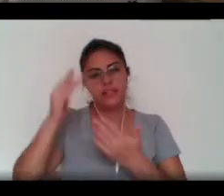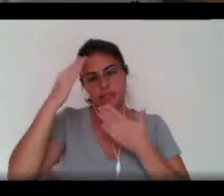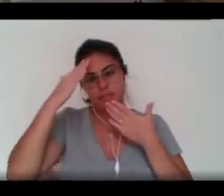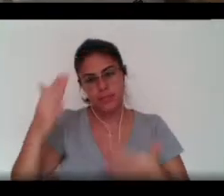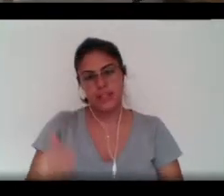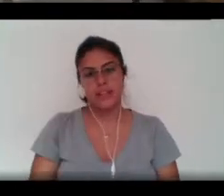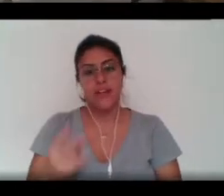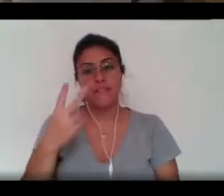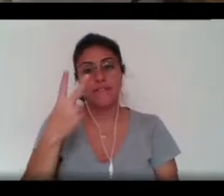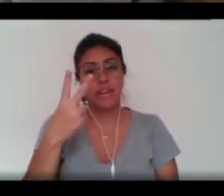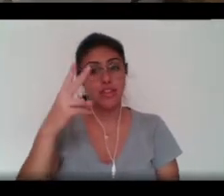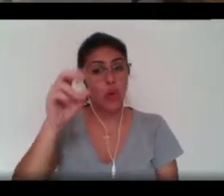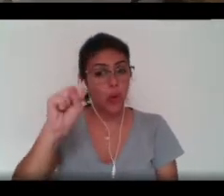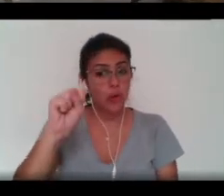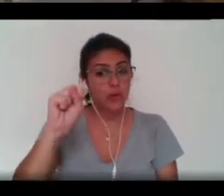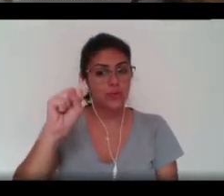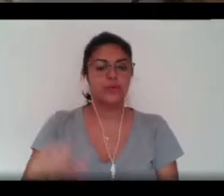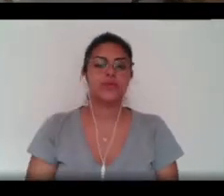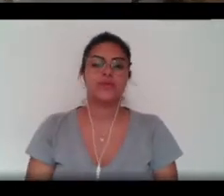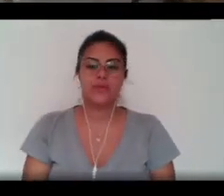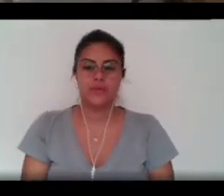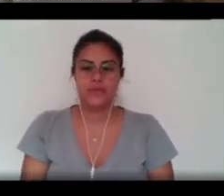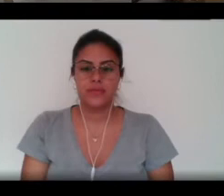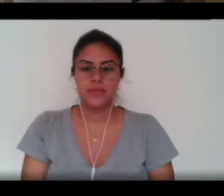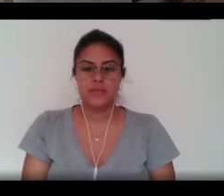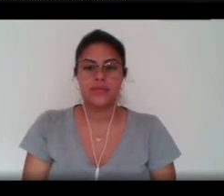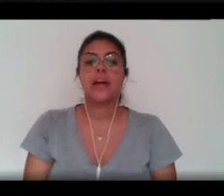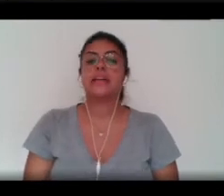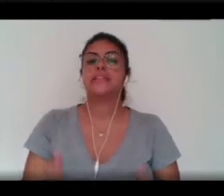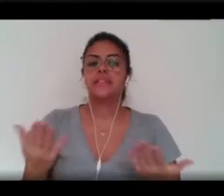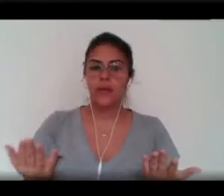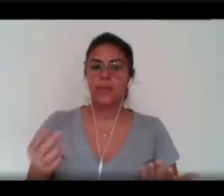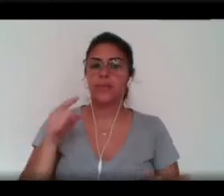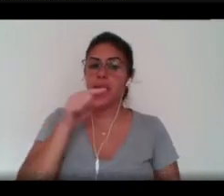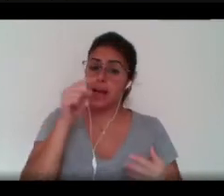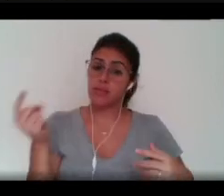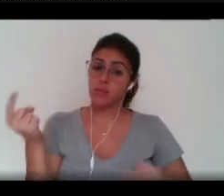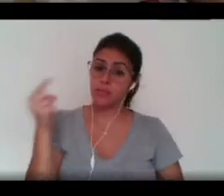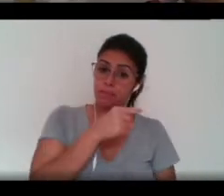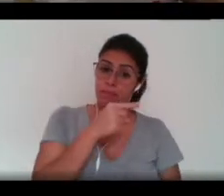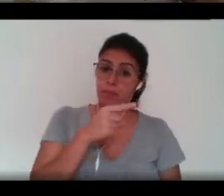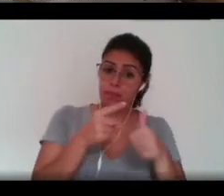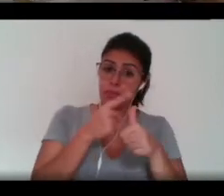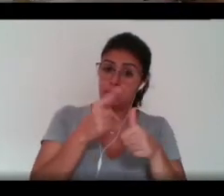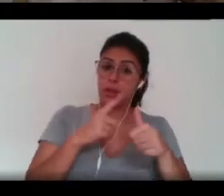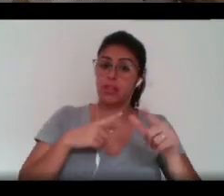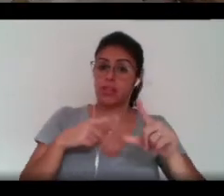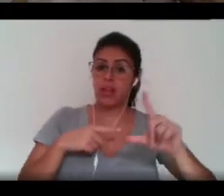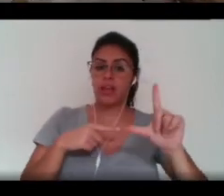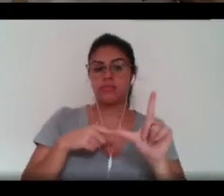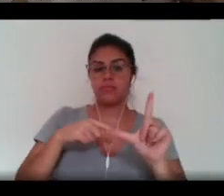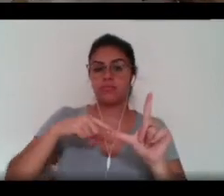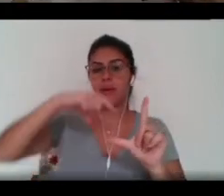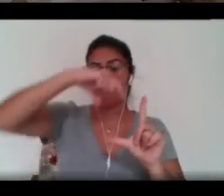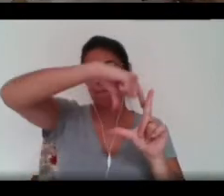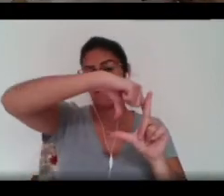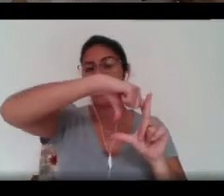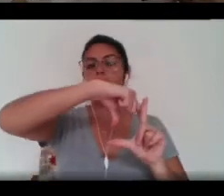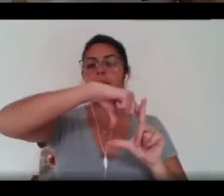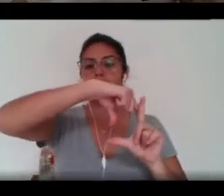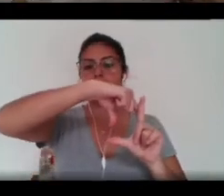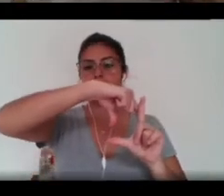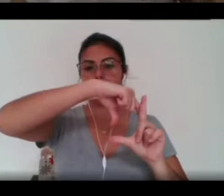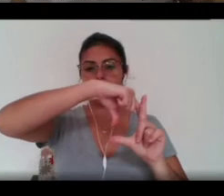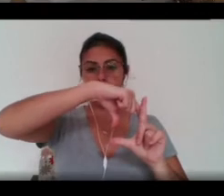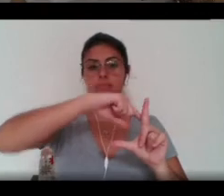É verdade. Muito obrigada. Isso aqui é um 8. Nada. Obrigada. Então, aqui você tem uma parábola, o y é uma